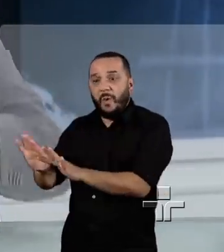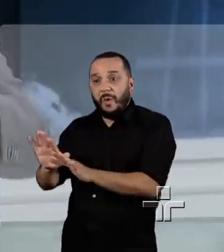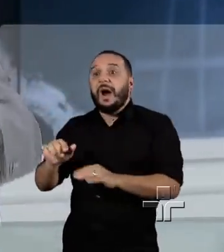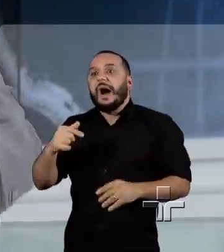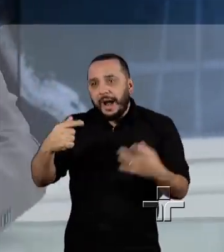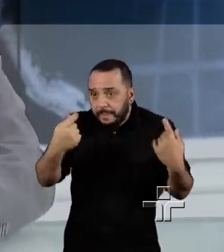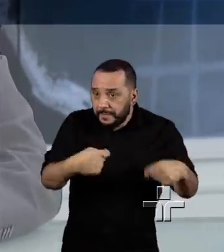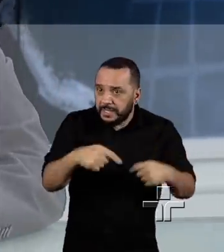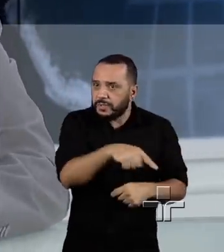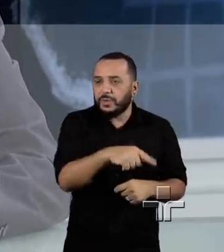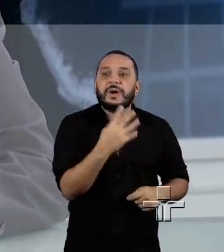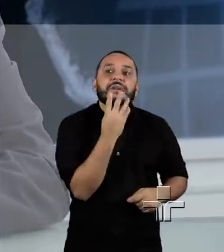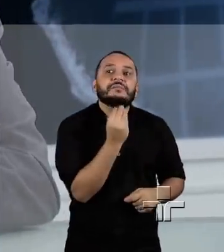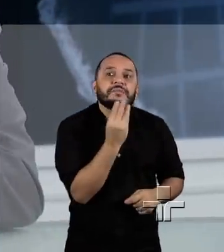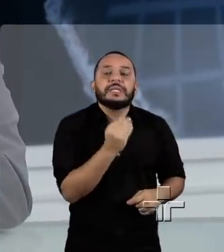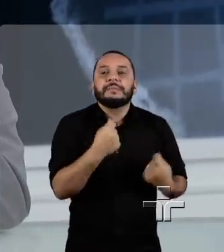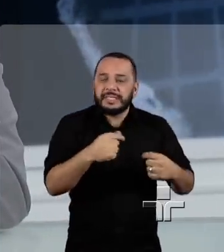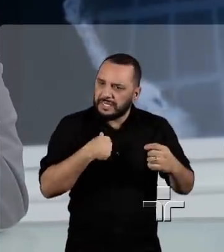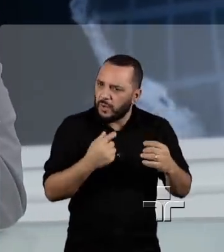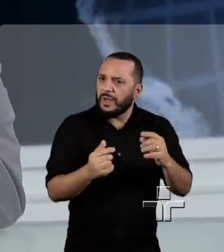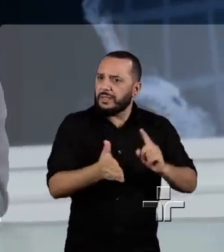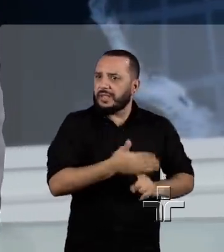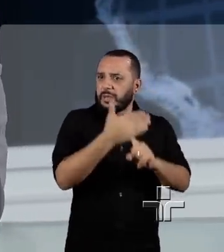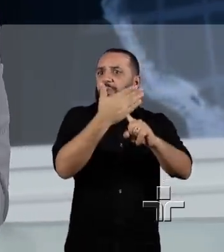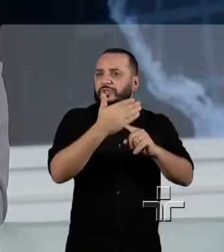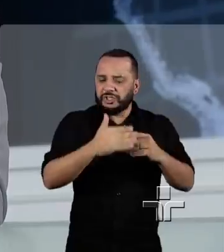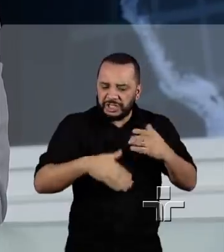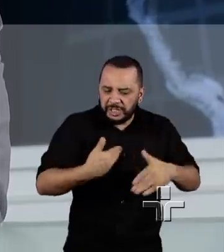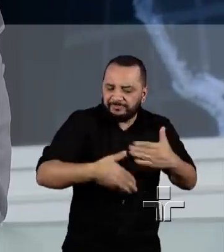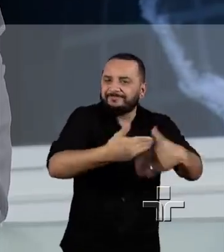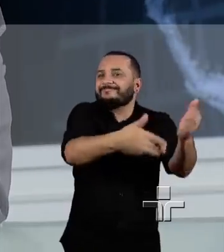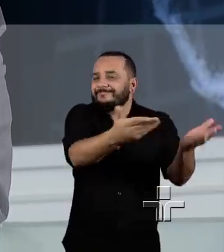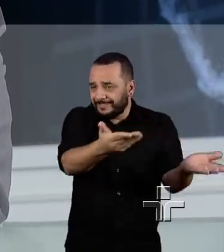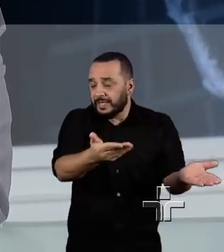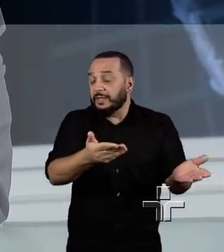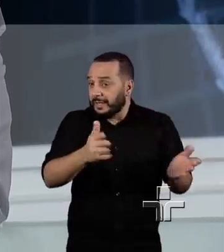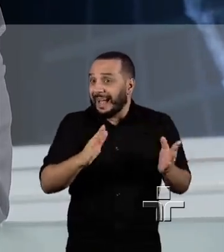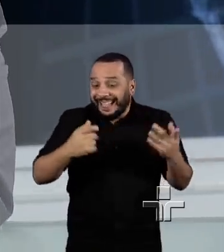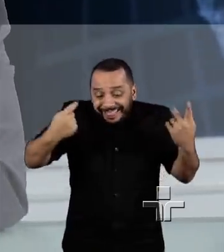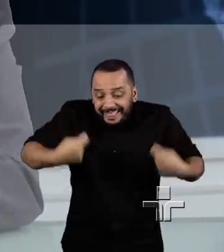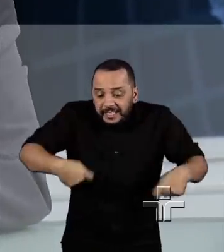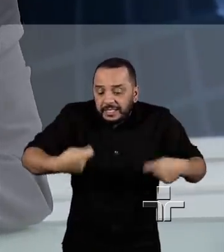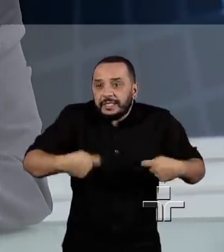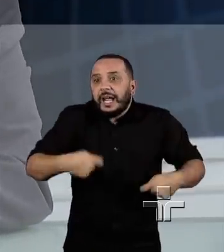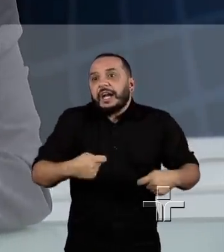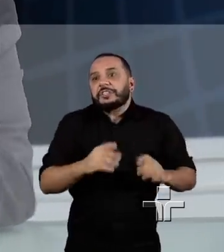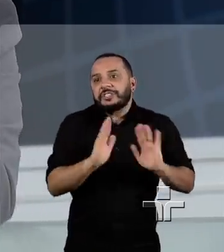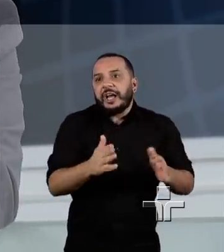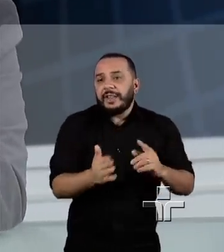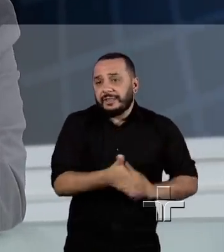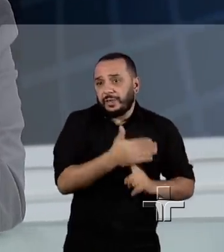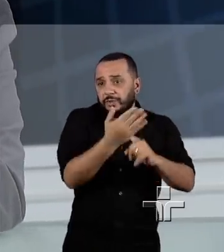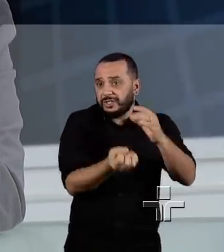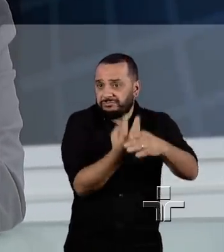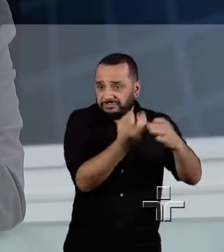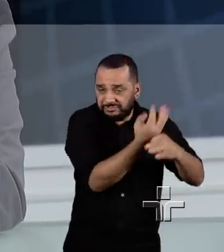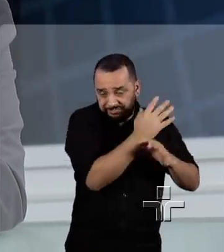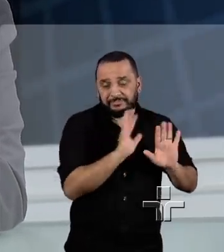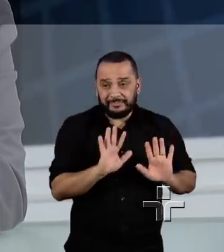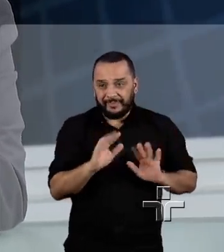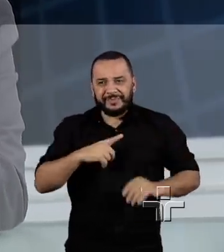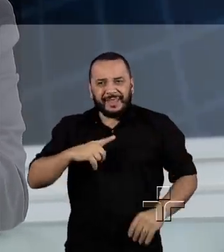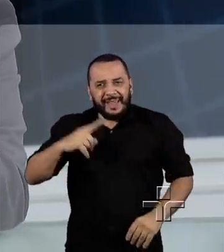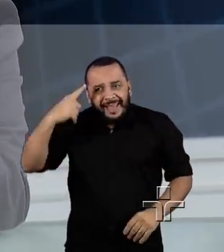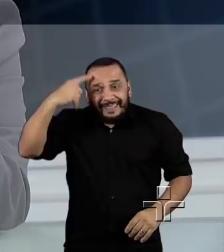para plantar em terreno árido. Quer dizer, a necessidade fez com que a tecnologia surgisse. Essa ideia não é nova.